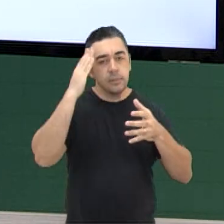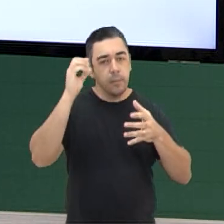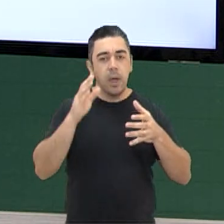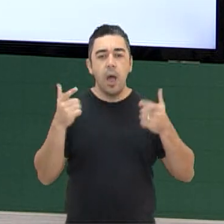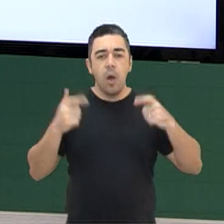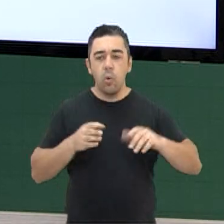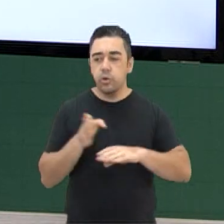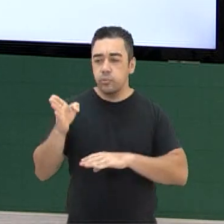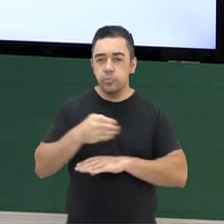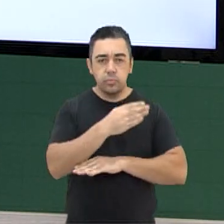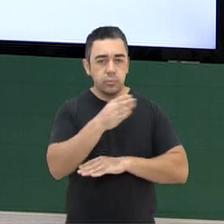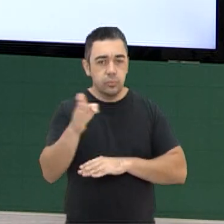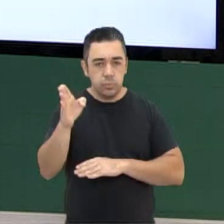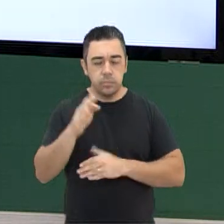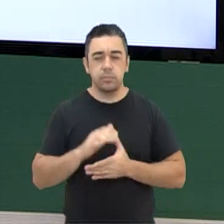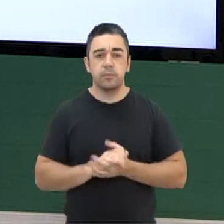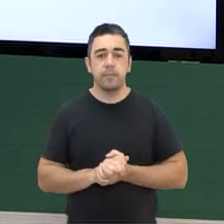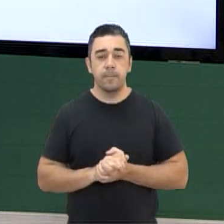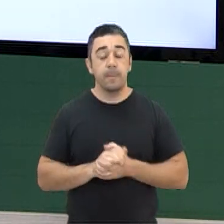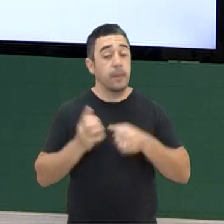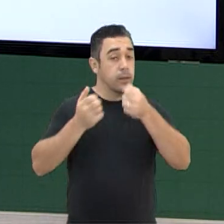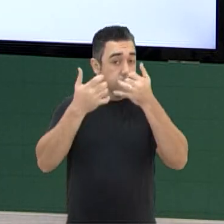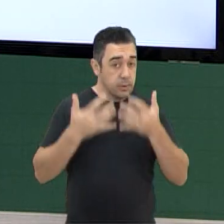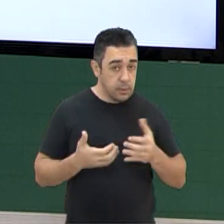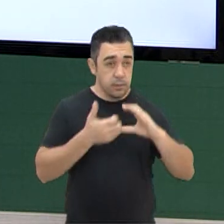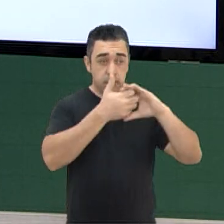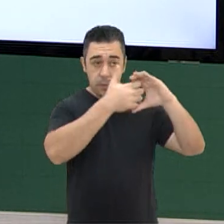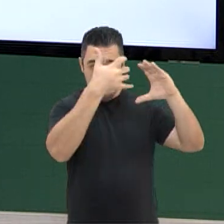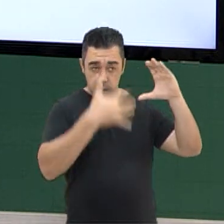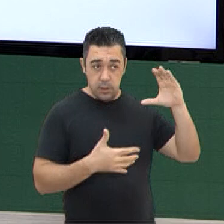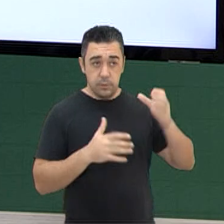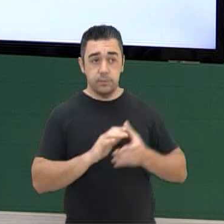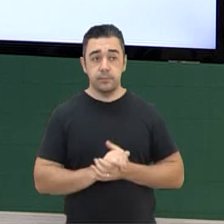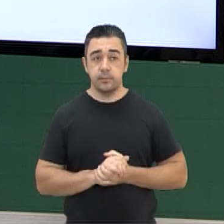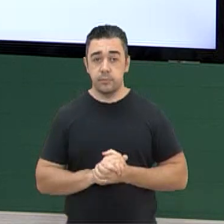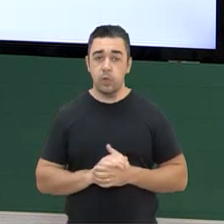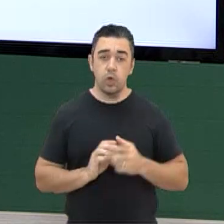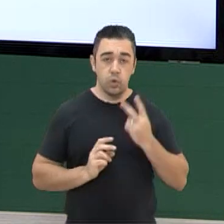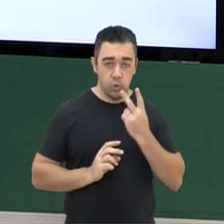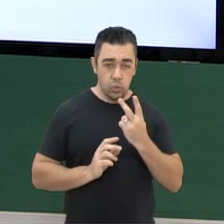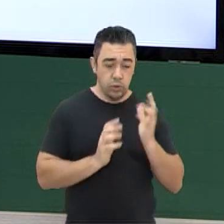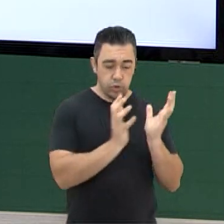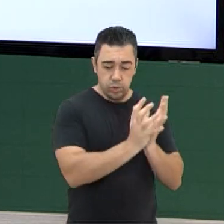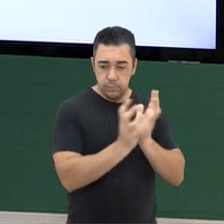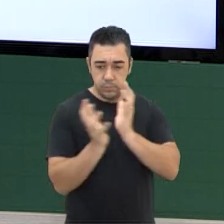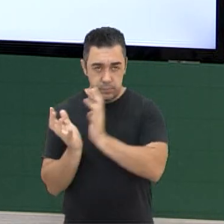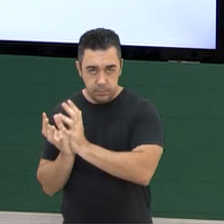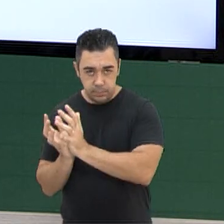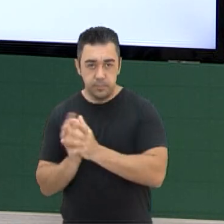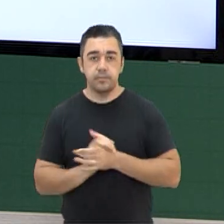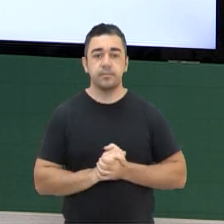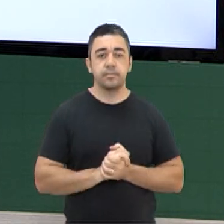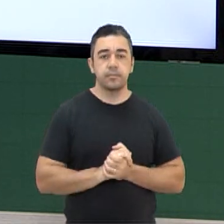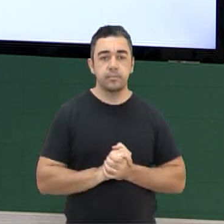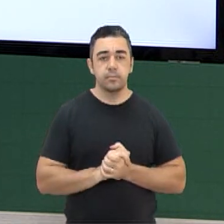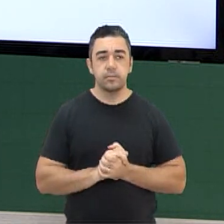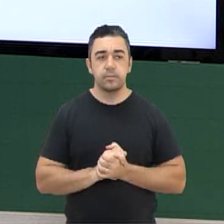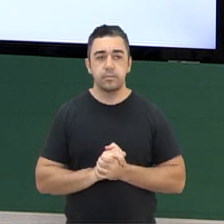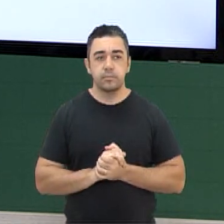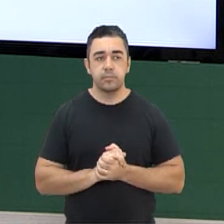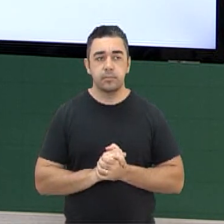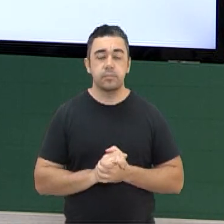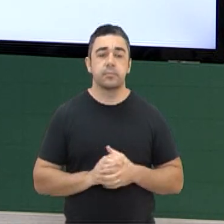que a bola vai percorrer. Então, falando mais algumas características. São 2 equipes que participam do